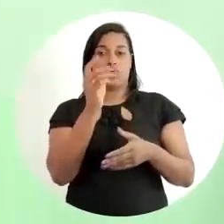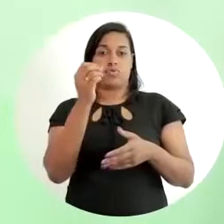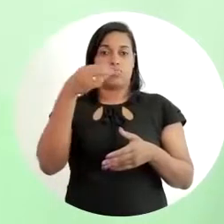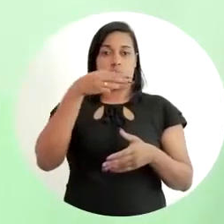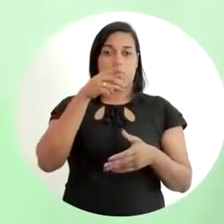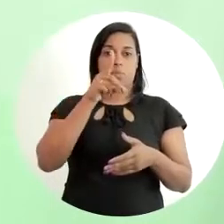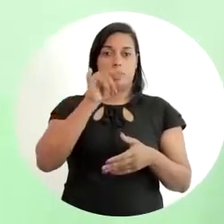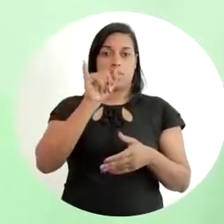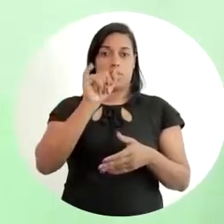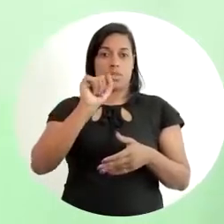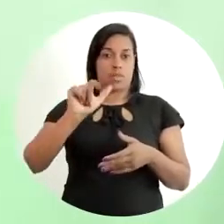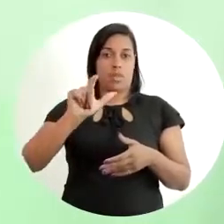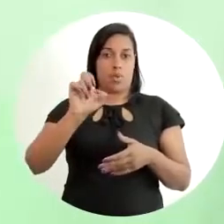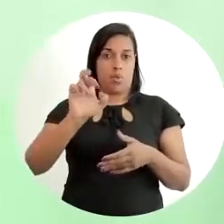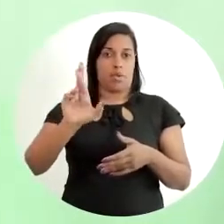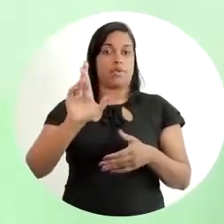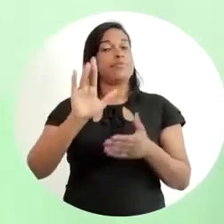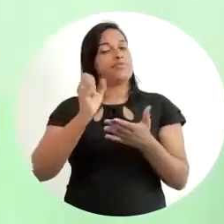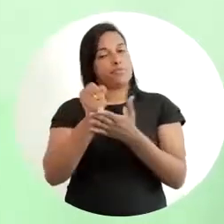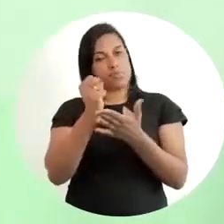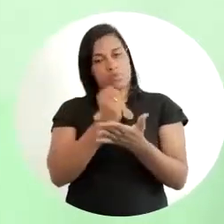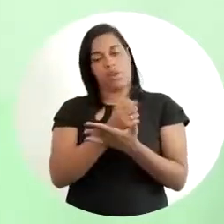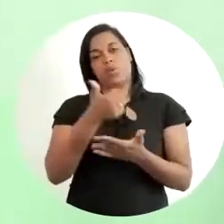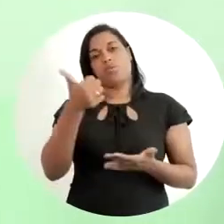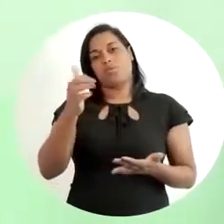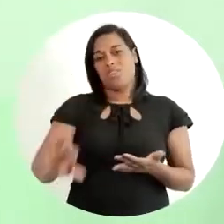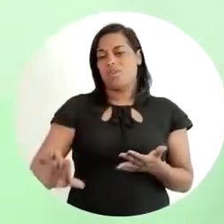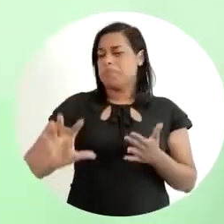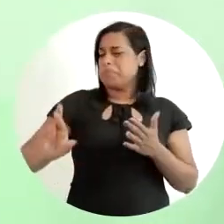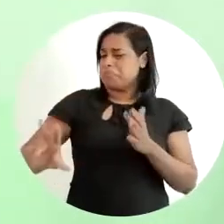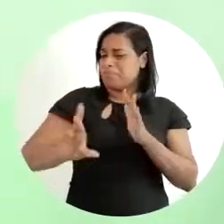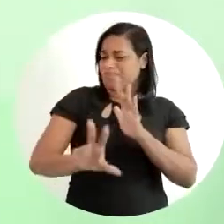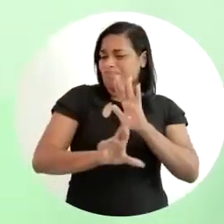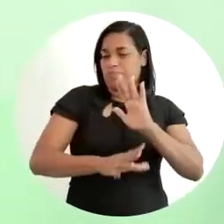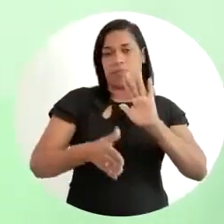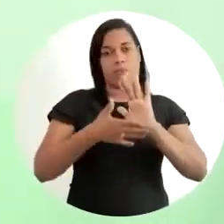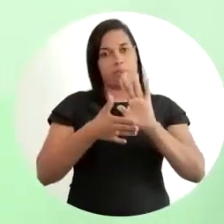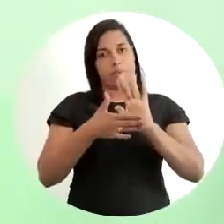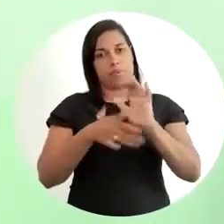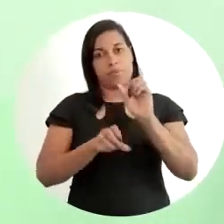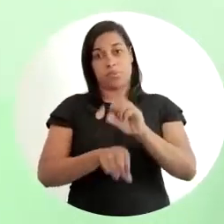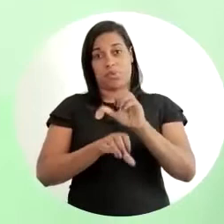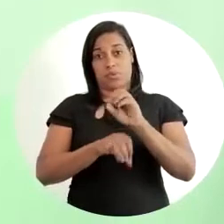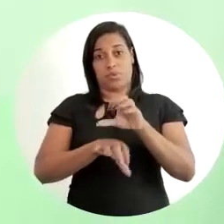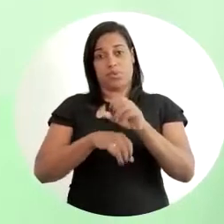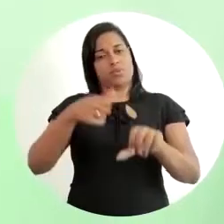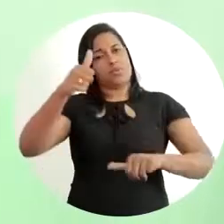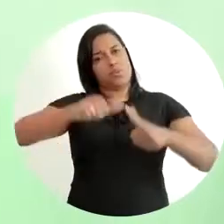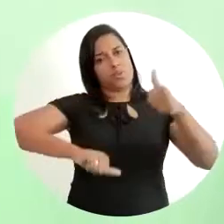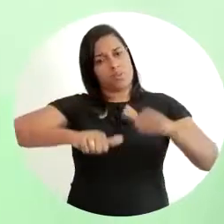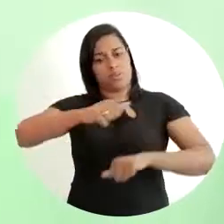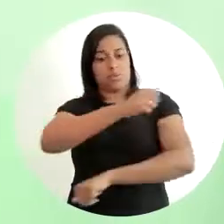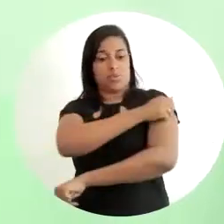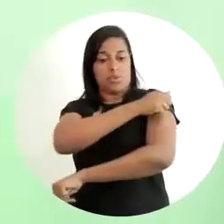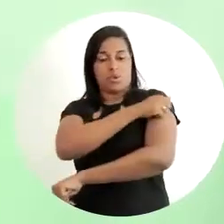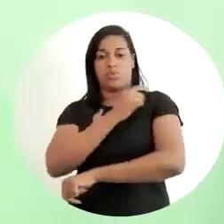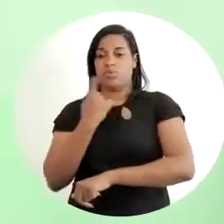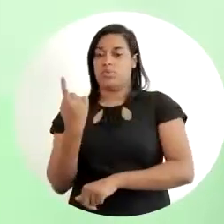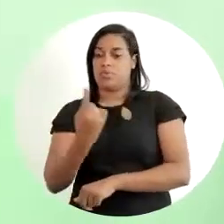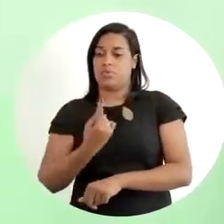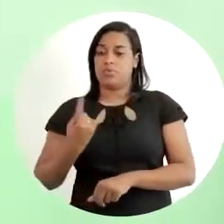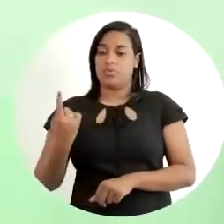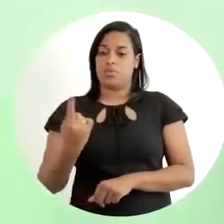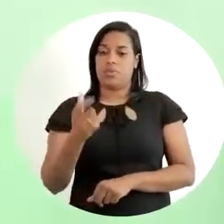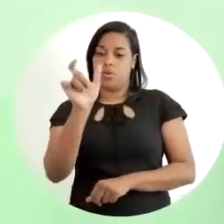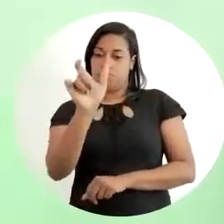John Dewey, que no século XIX já fazia uma série de propostas para uma educação onde o aluno não